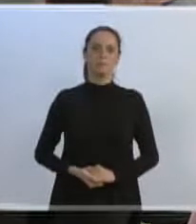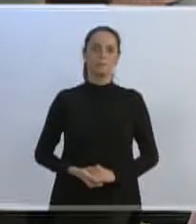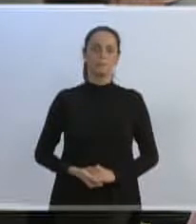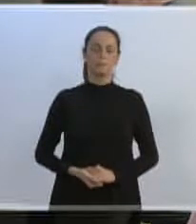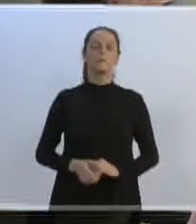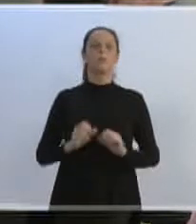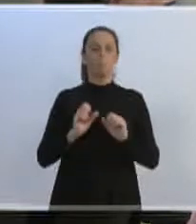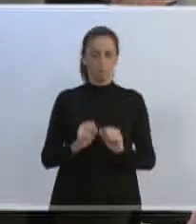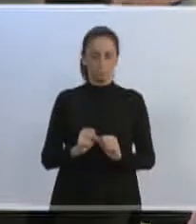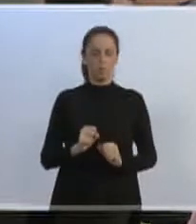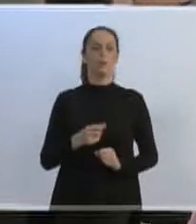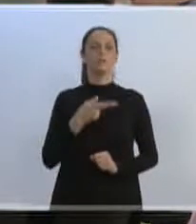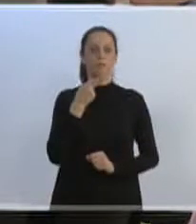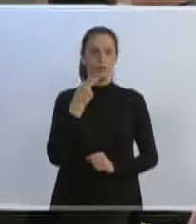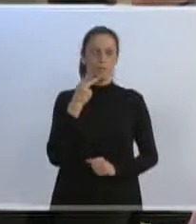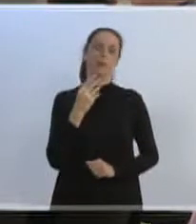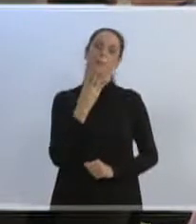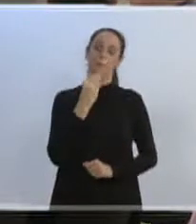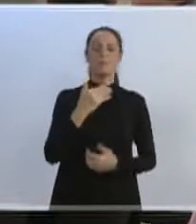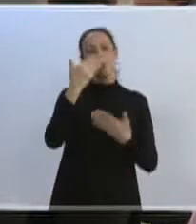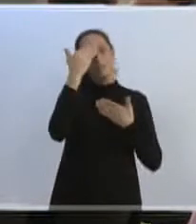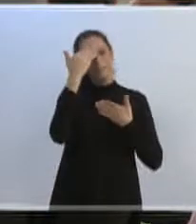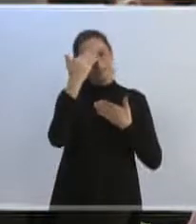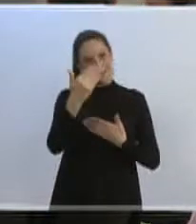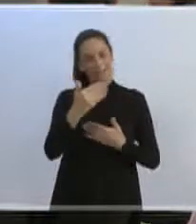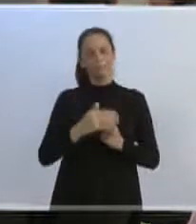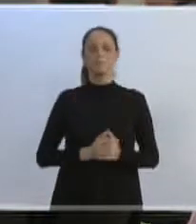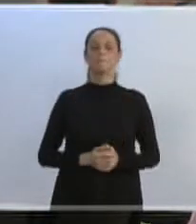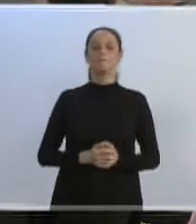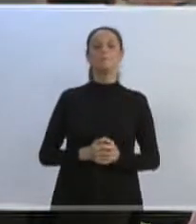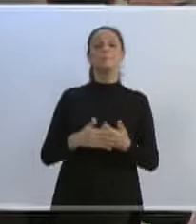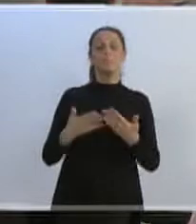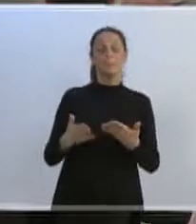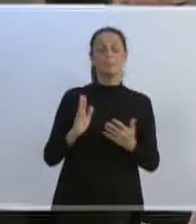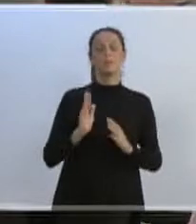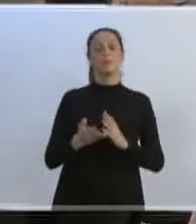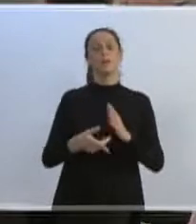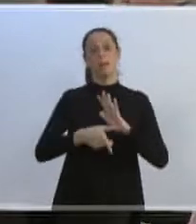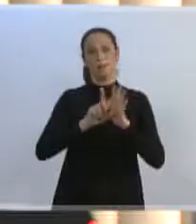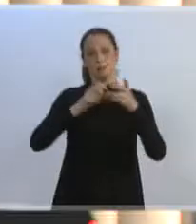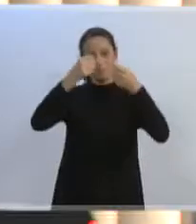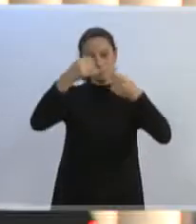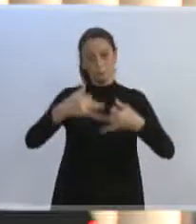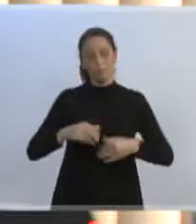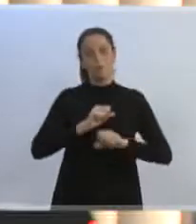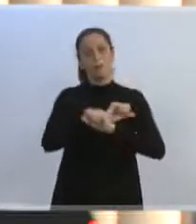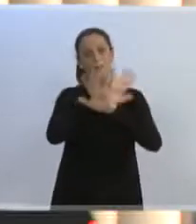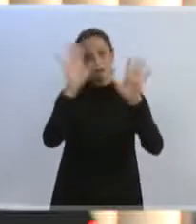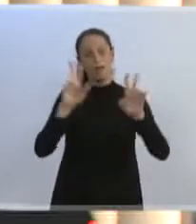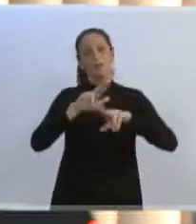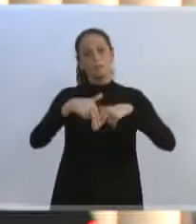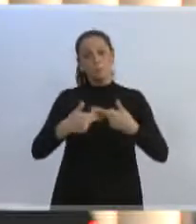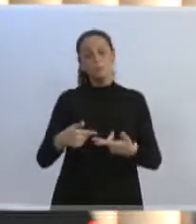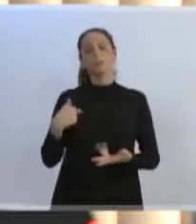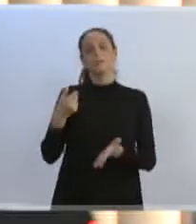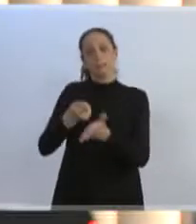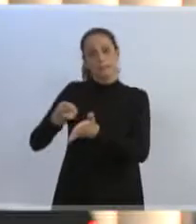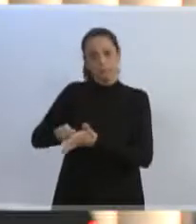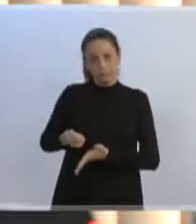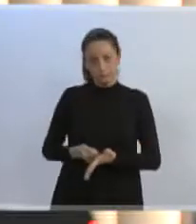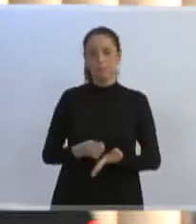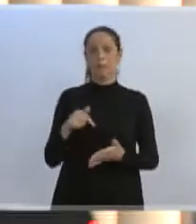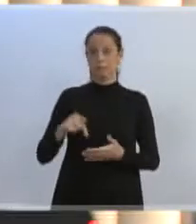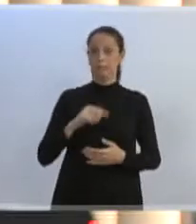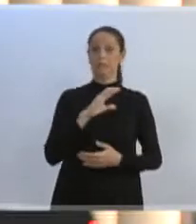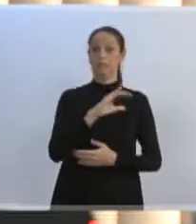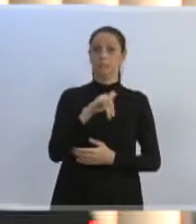Vereador Bruno Cunha. Obrigado, presidente, pela ordem. Só deixar uma situação muito clara, justamente por isso que eu venho cobrando muita seriedade nas questões da nossa